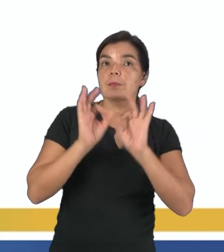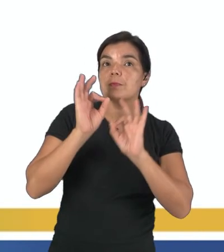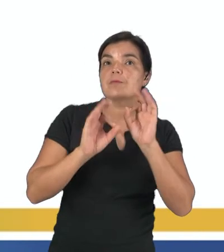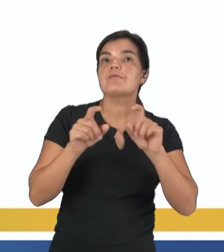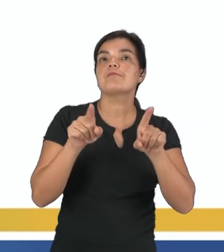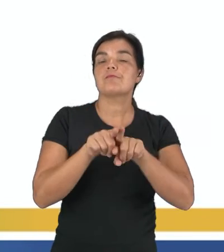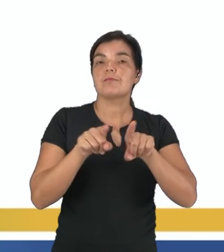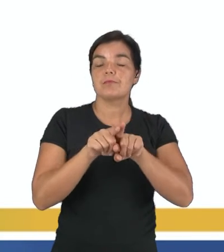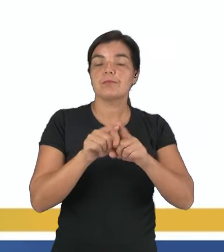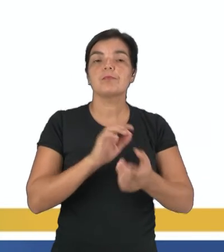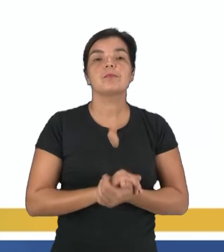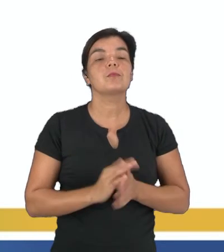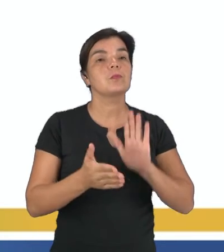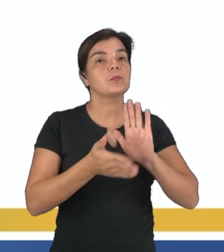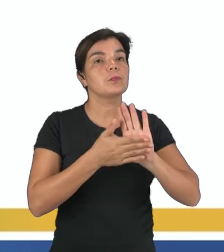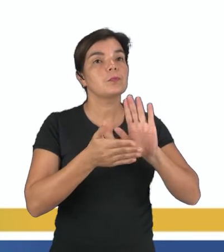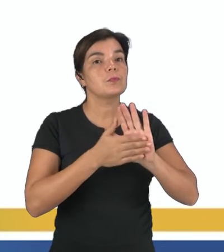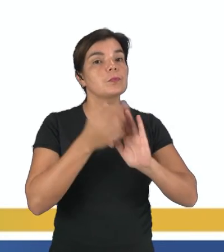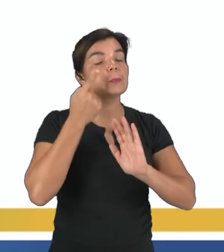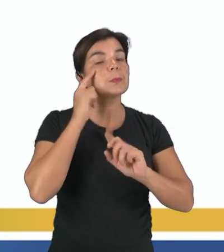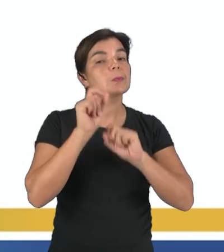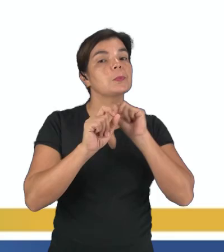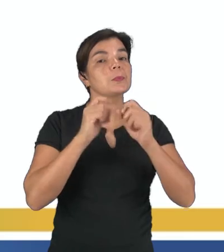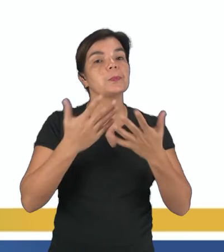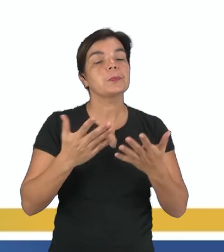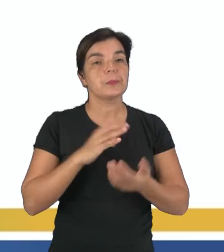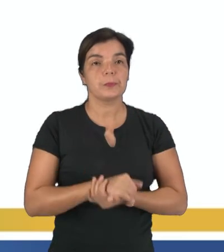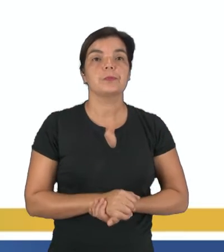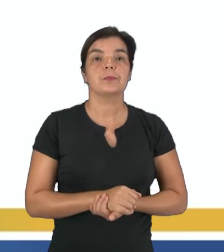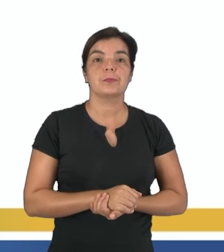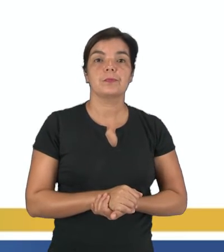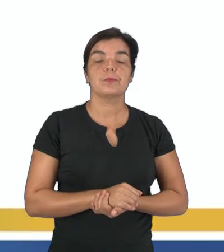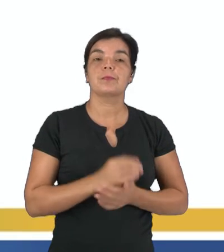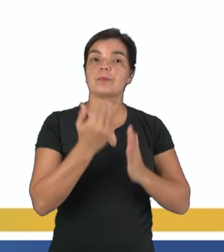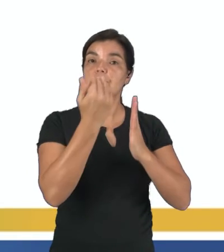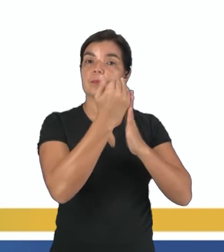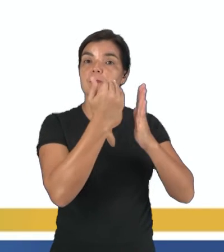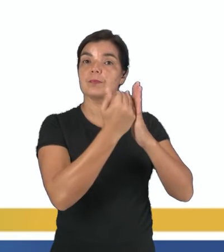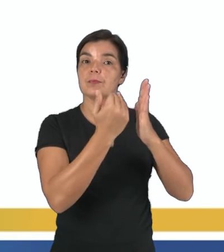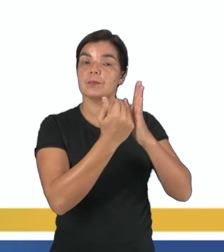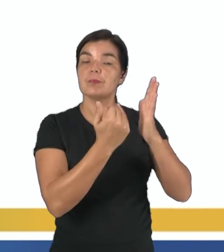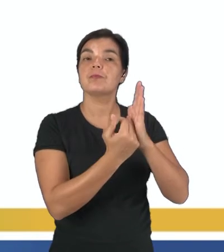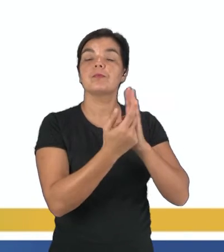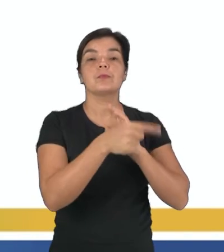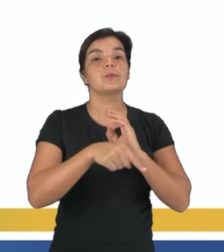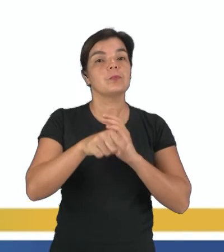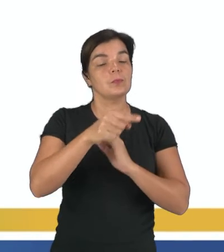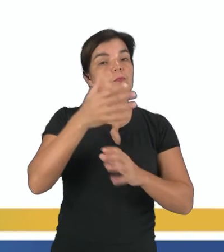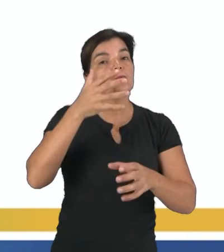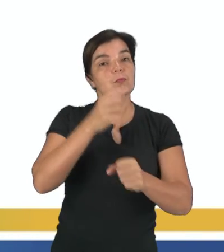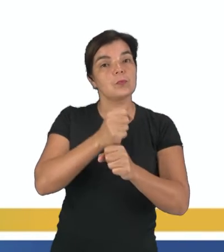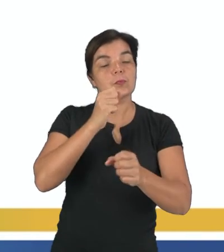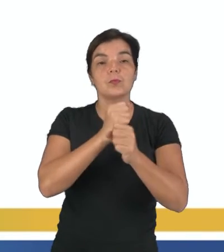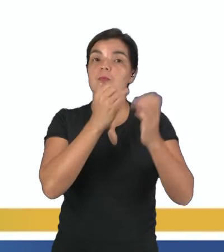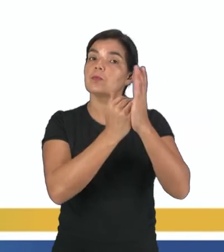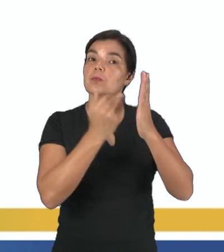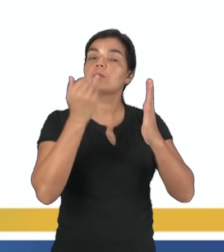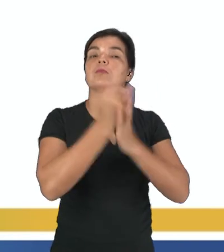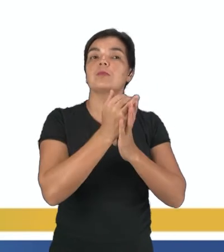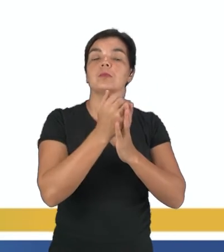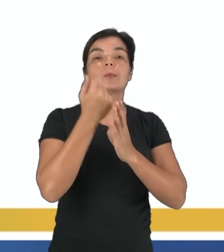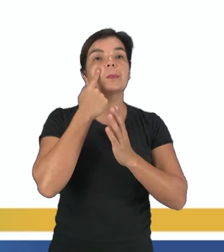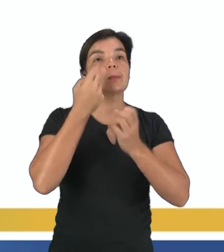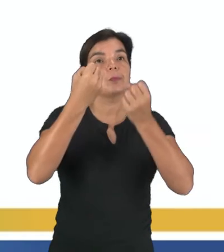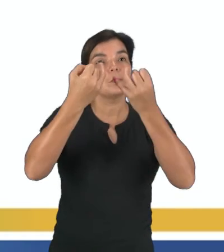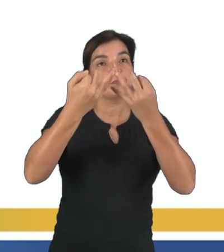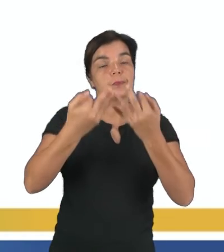para compreender bem a proposta, eu tenho que desenvolver aí esses tópicos, né? Para eu ganhar nota máxima, eu preciso o quê?